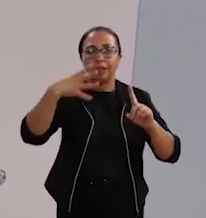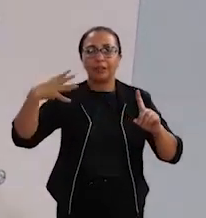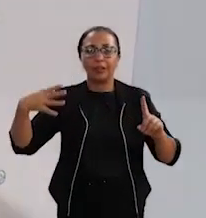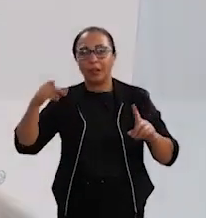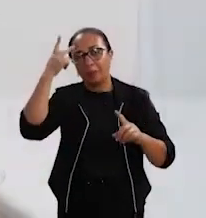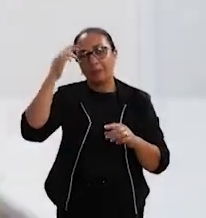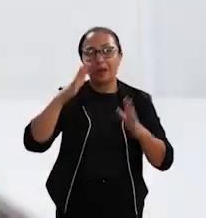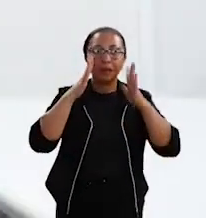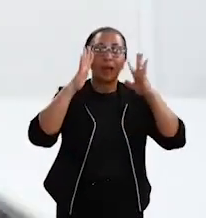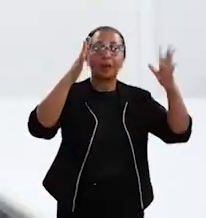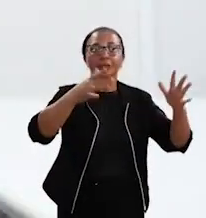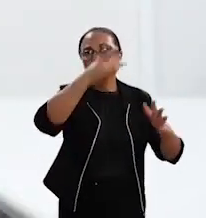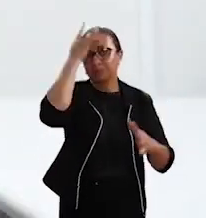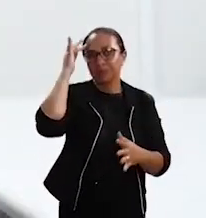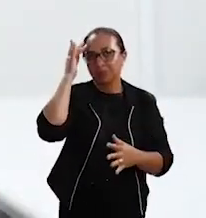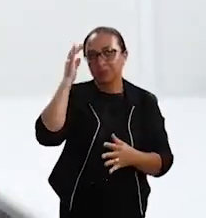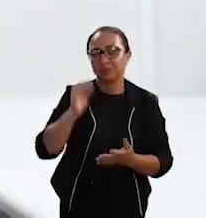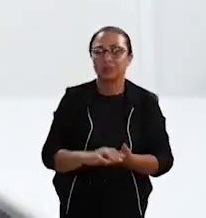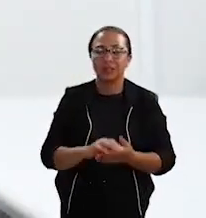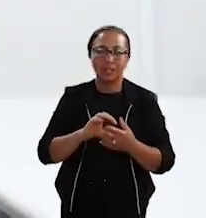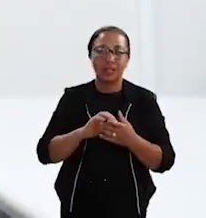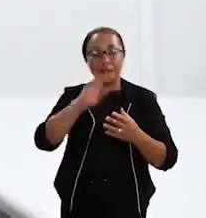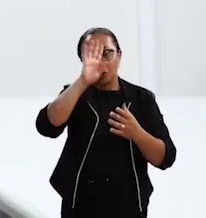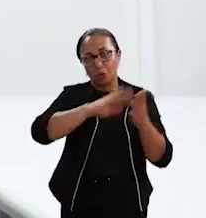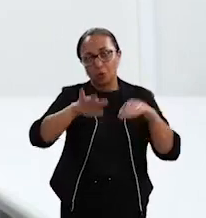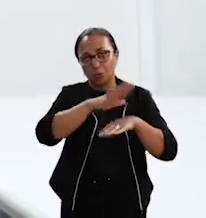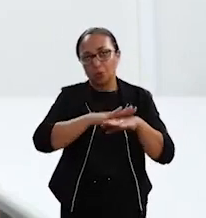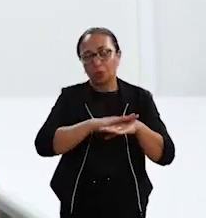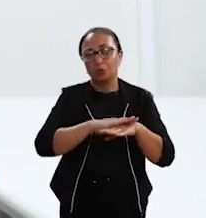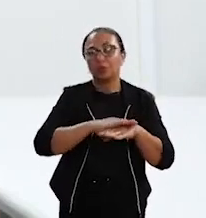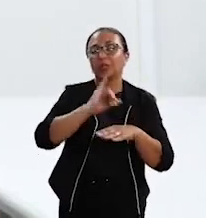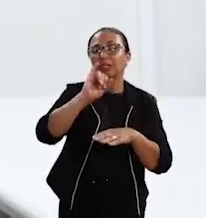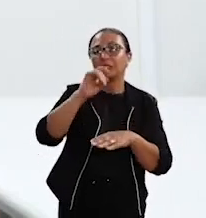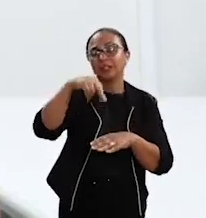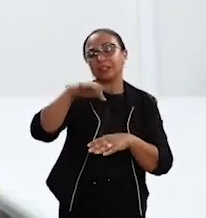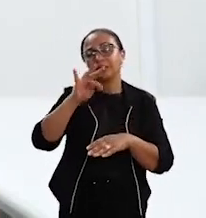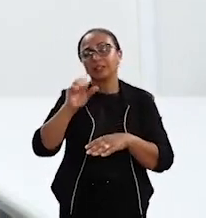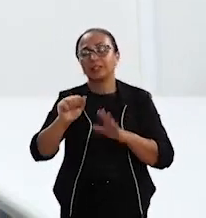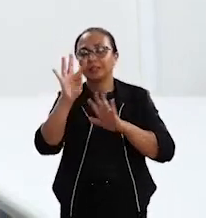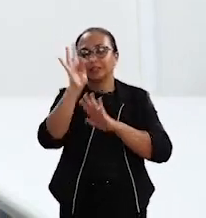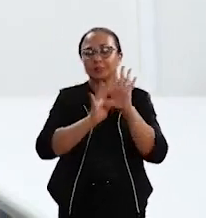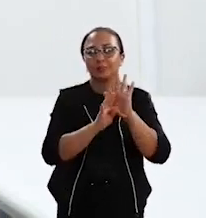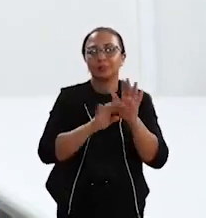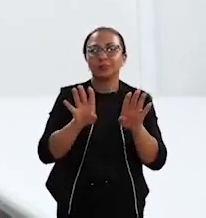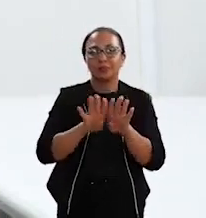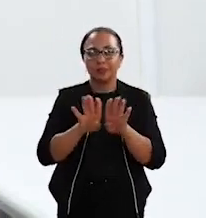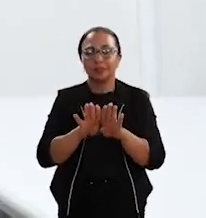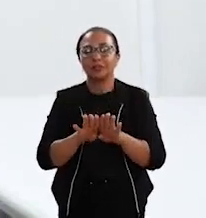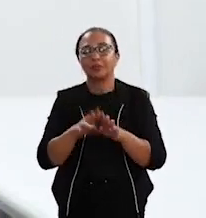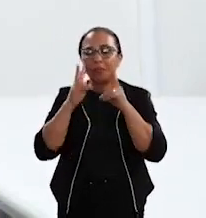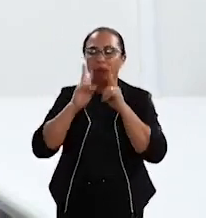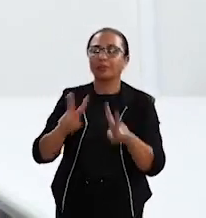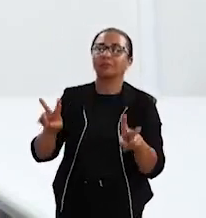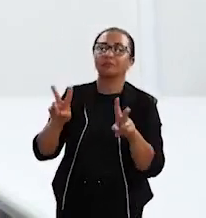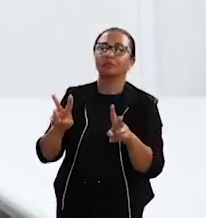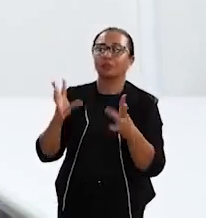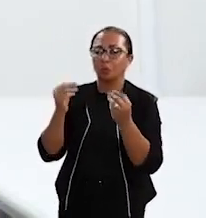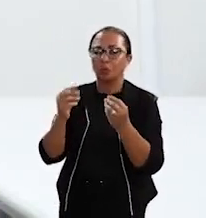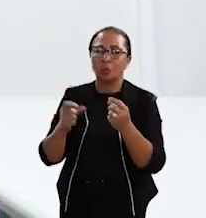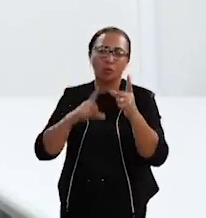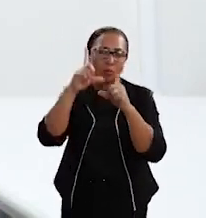da bandeira bissexual para chamar a atenção do leitor, numa forma de intertextualidade mesmo. A gente viu